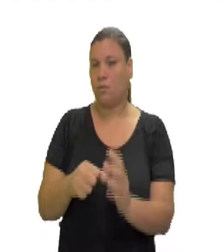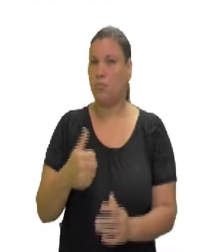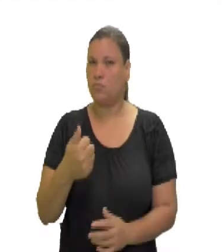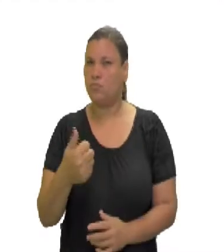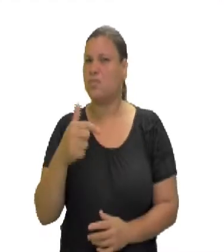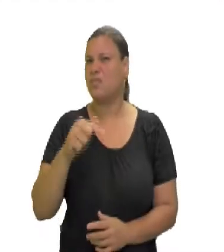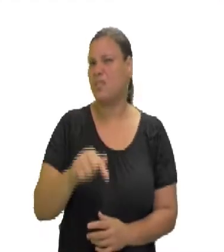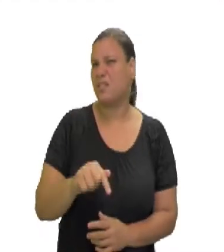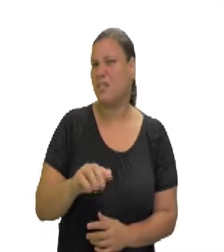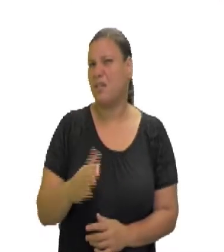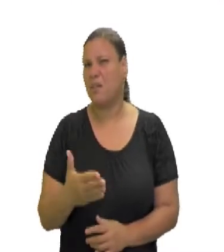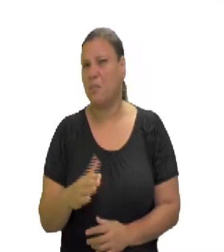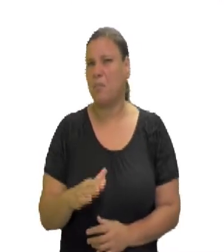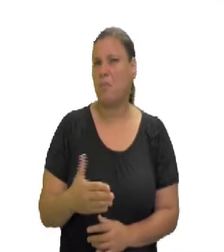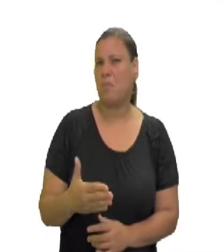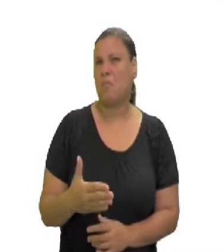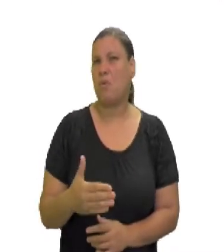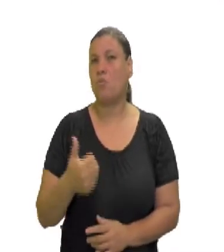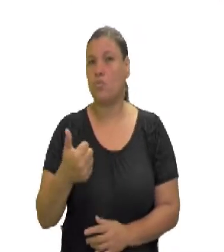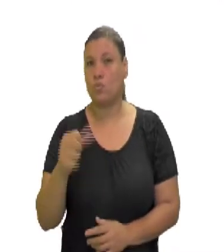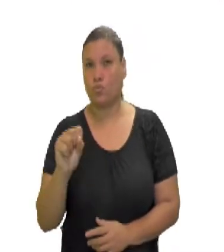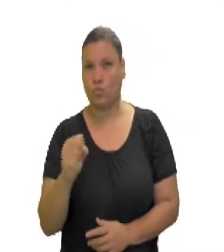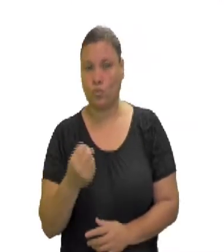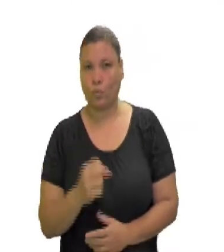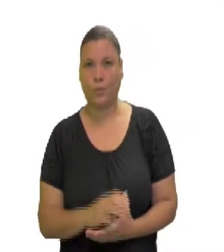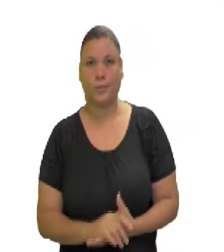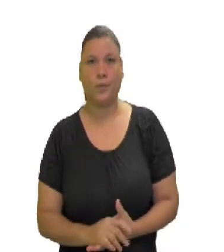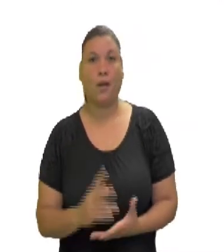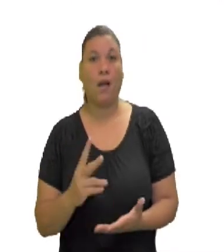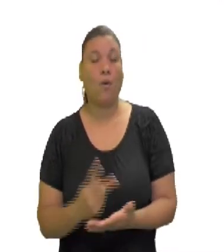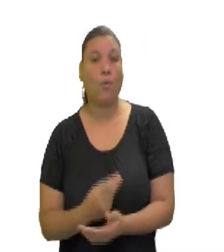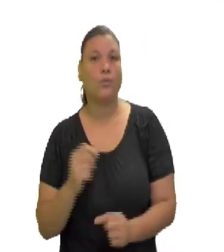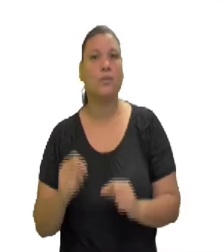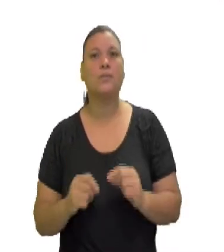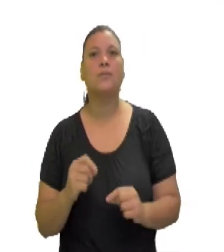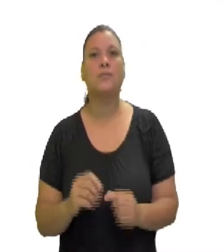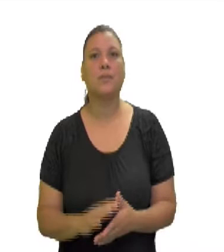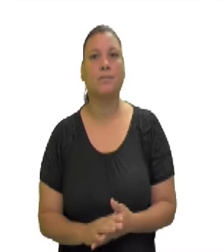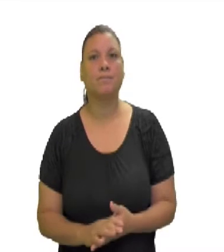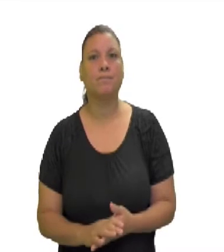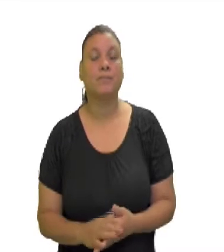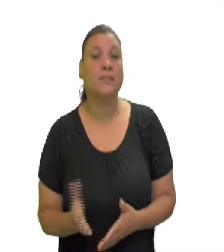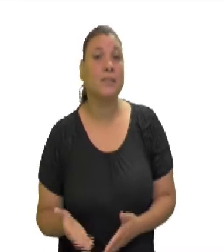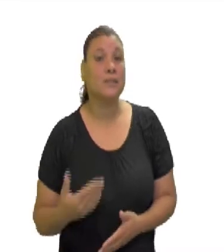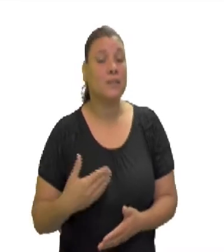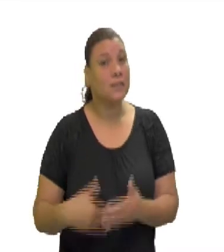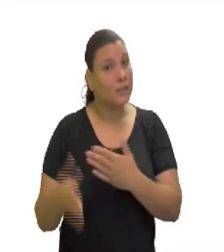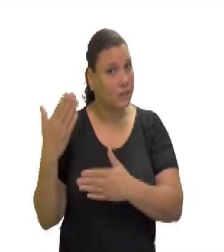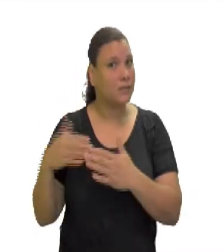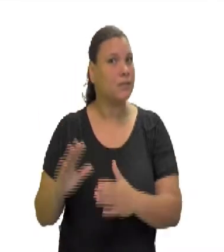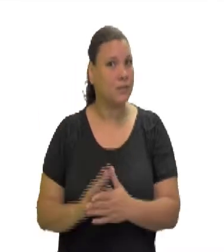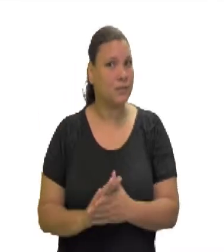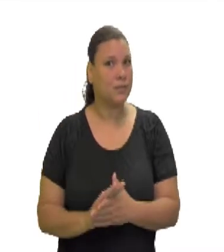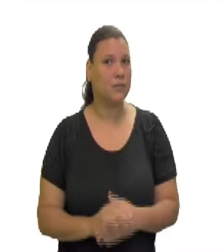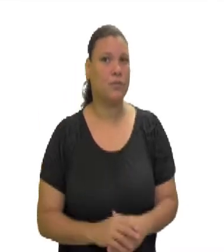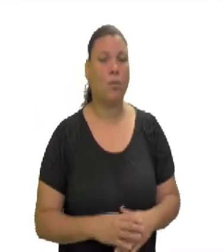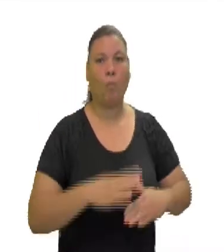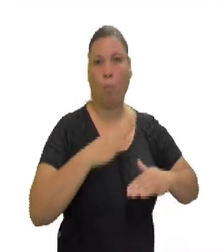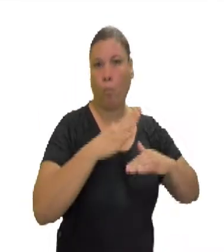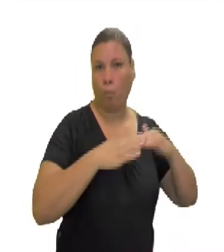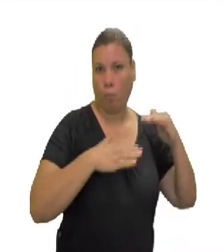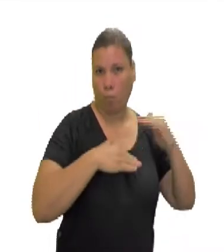aparecer a efetivação da mineração no Brasil. Como que aconteceu? Os bandeirantes, que eram as